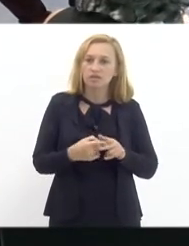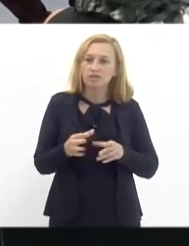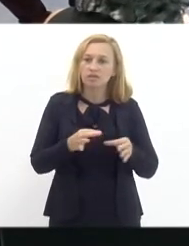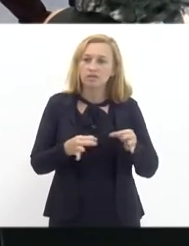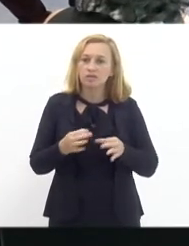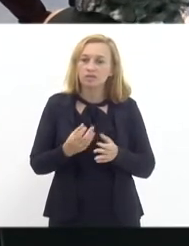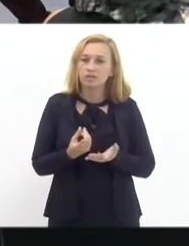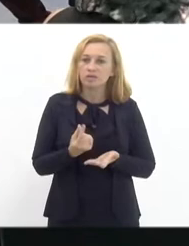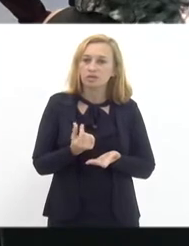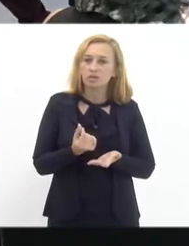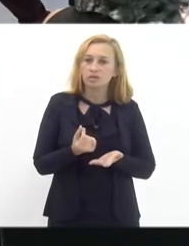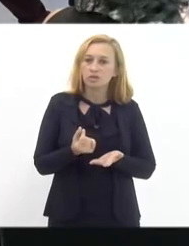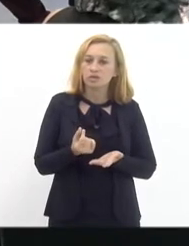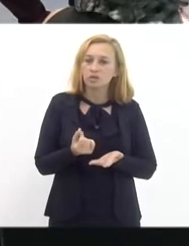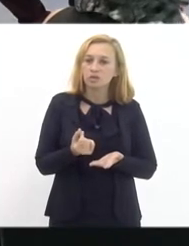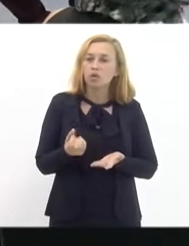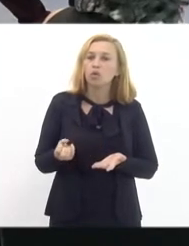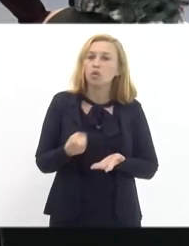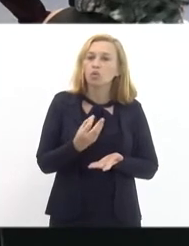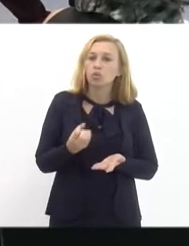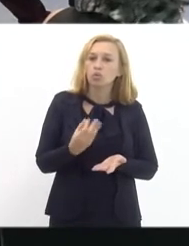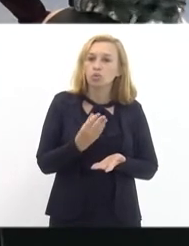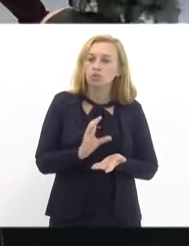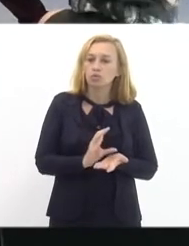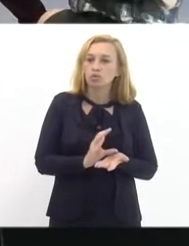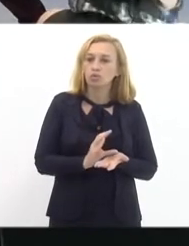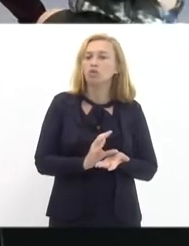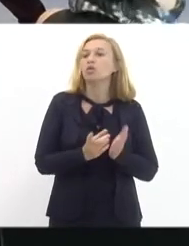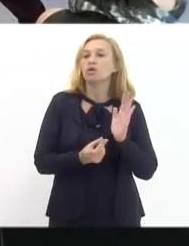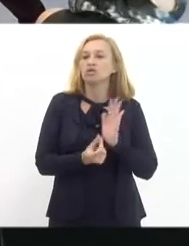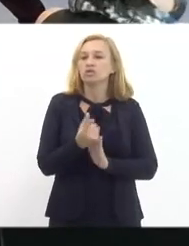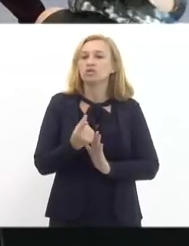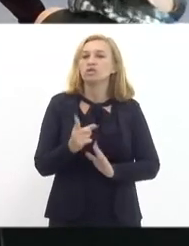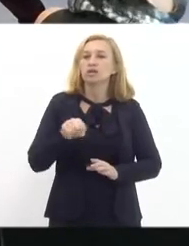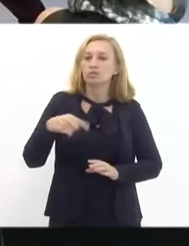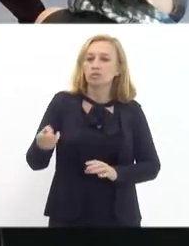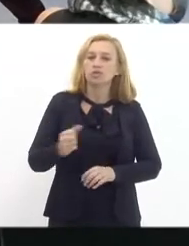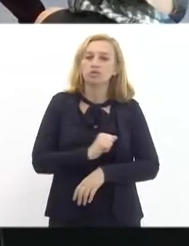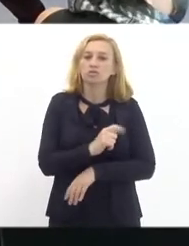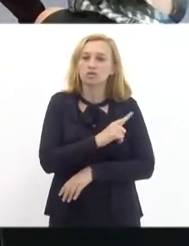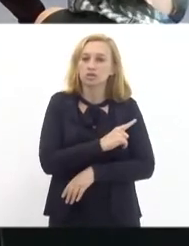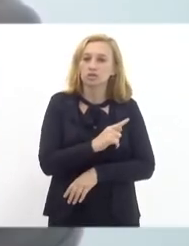orçamentária. Então, assim, depois que a comunidade de São Gonçalo, a classe